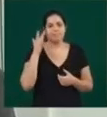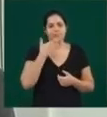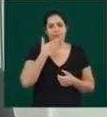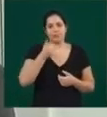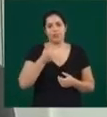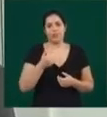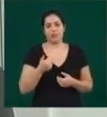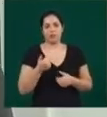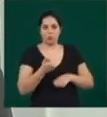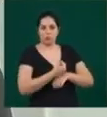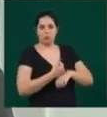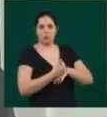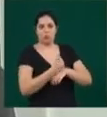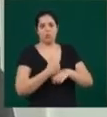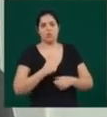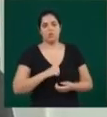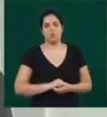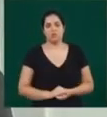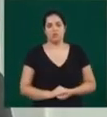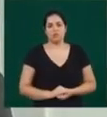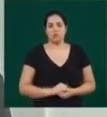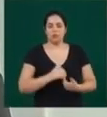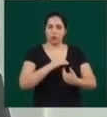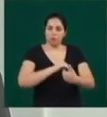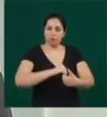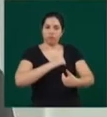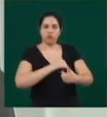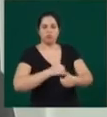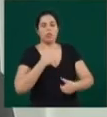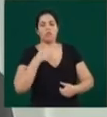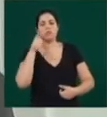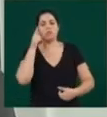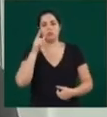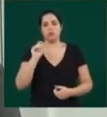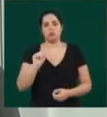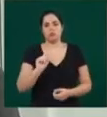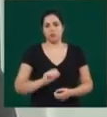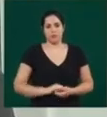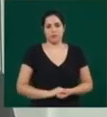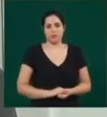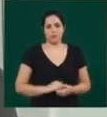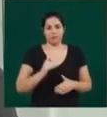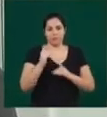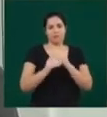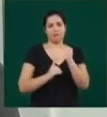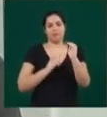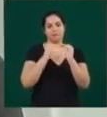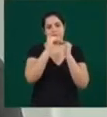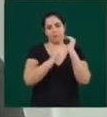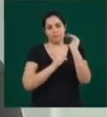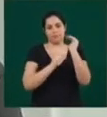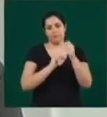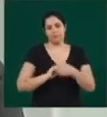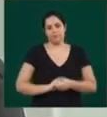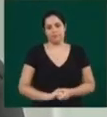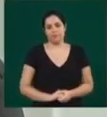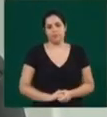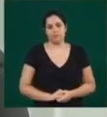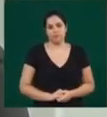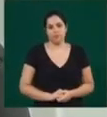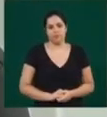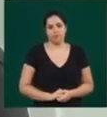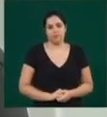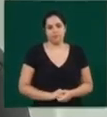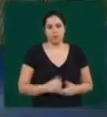contar com o instrutor, que assim eu consigo evoluir nas minhas técnicas e